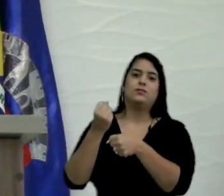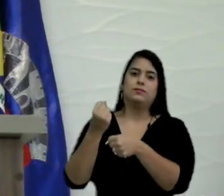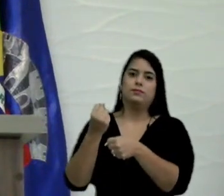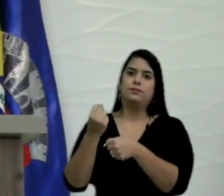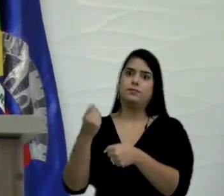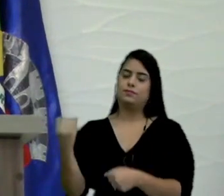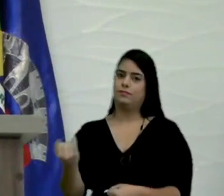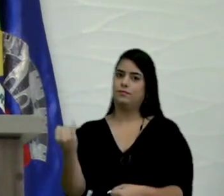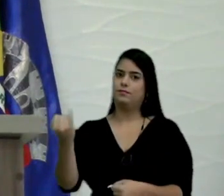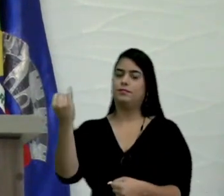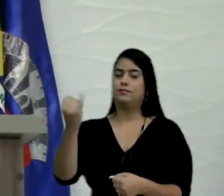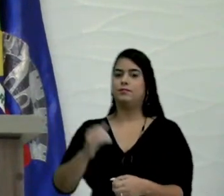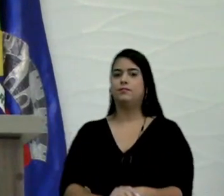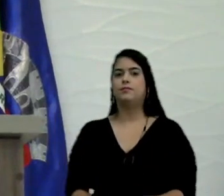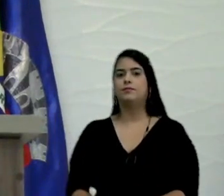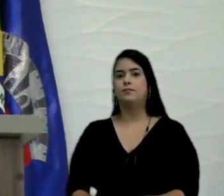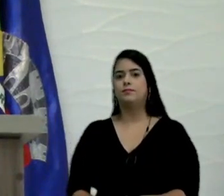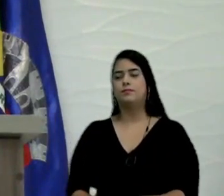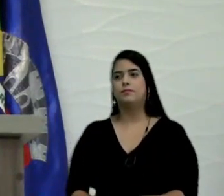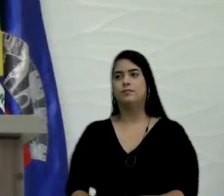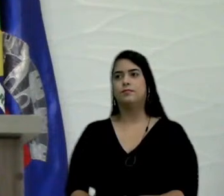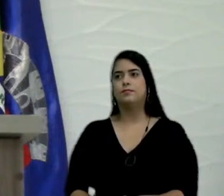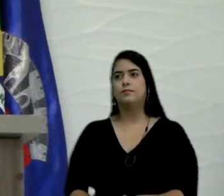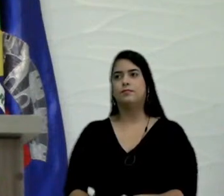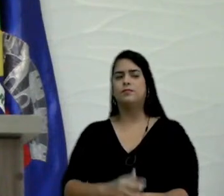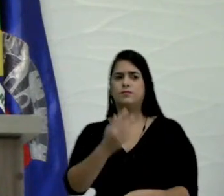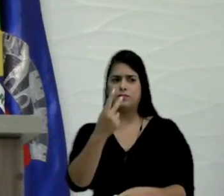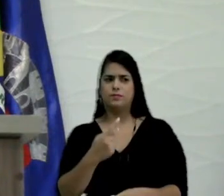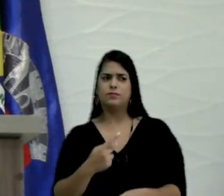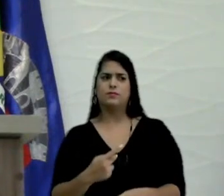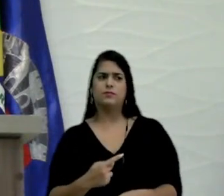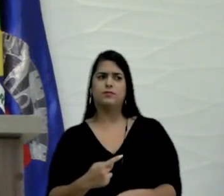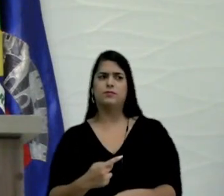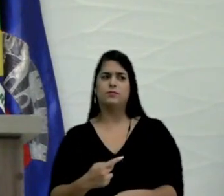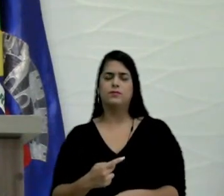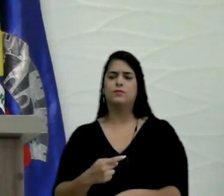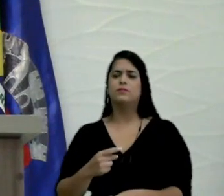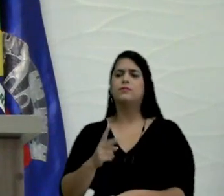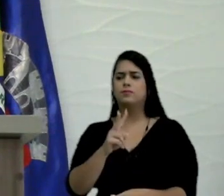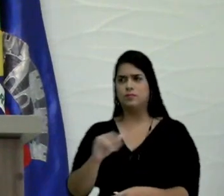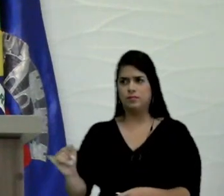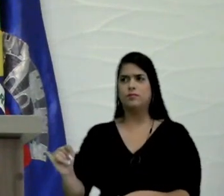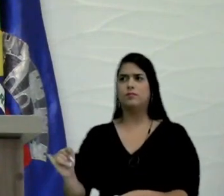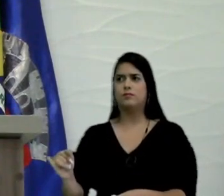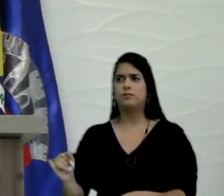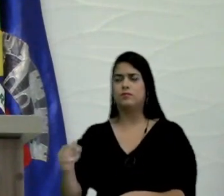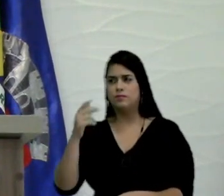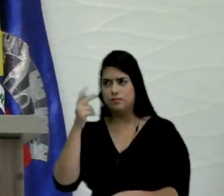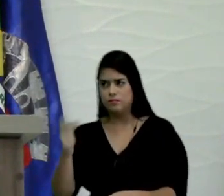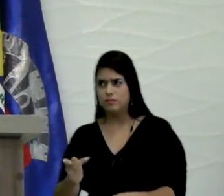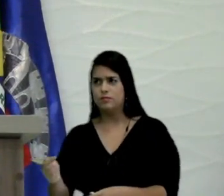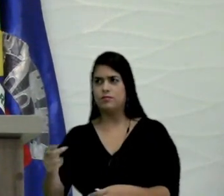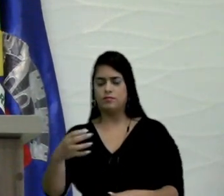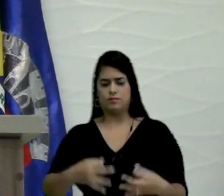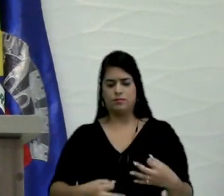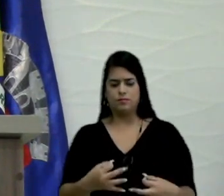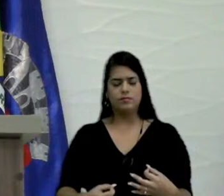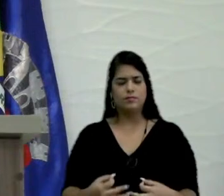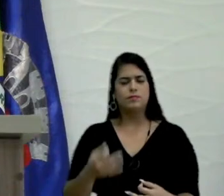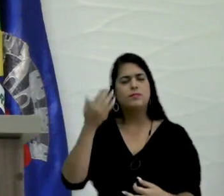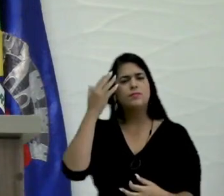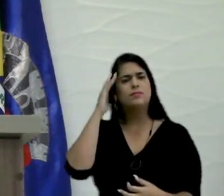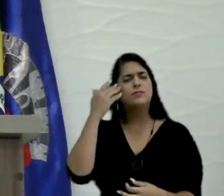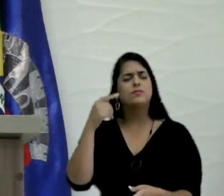relevância então cabe também eu vou falar por mim eu vou até o Tribunal de Contas saber o porquê dessa